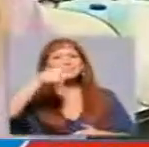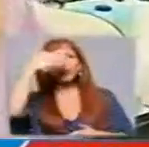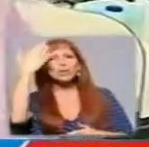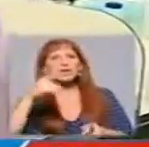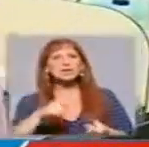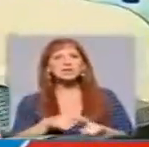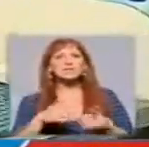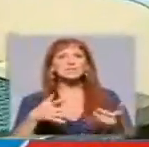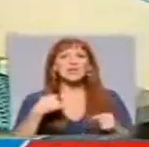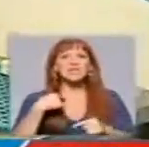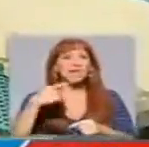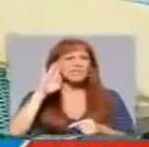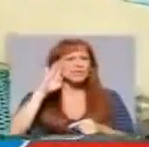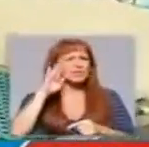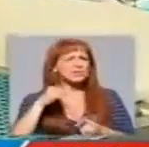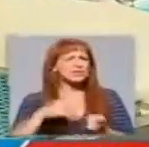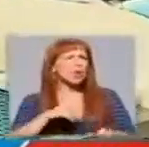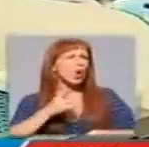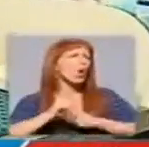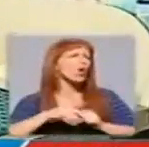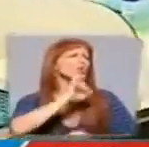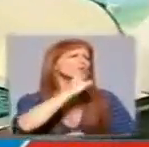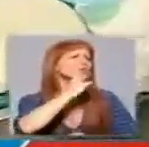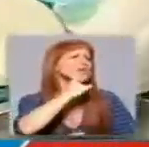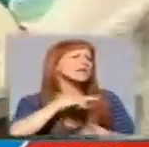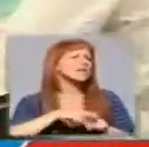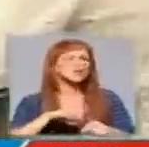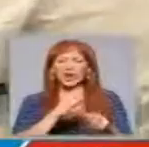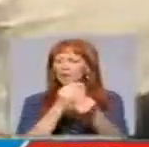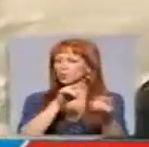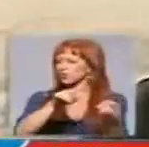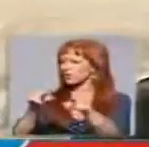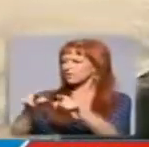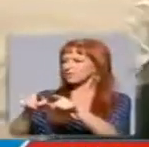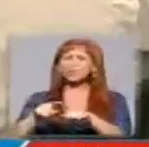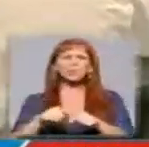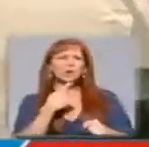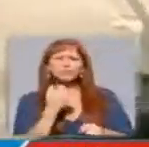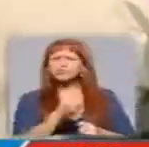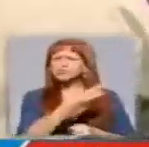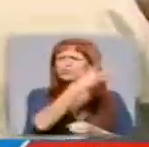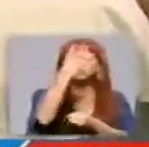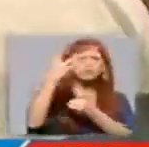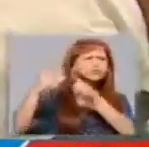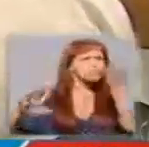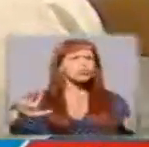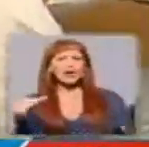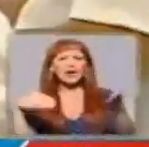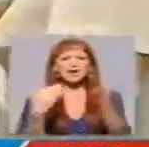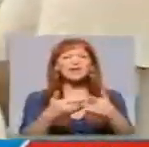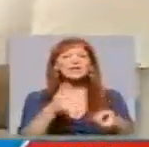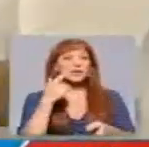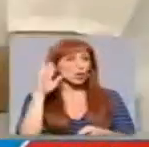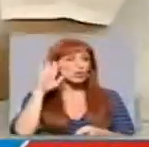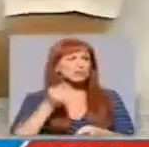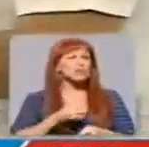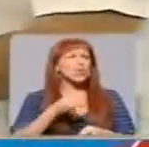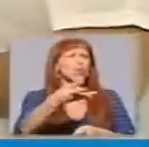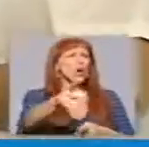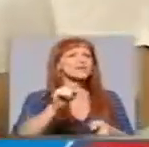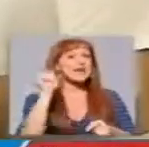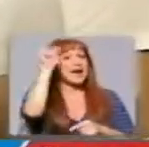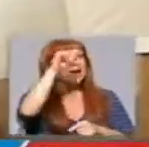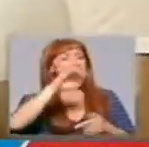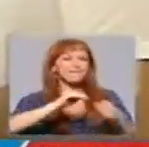dia primeiro do que dar é isso que vamos saber quais são os segredos para estes alunos no meio de tantos que se candidataram e vamos saber quantos para